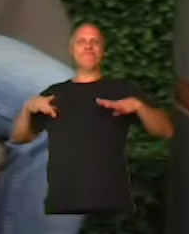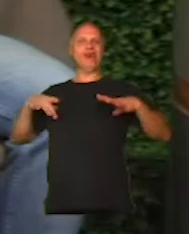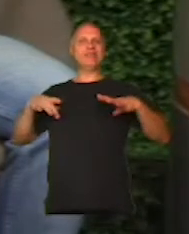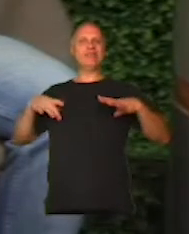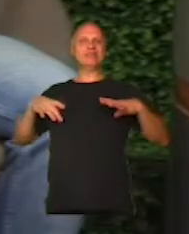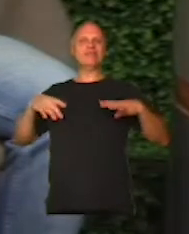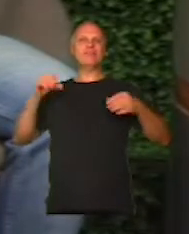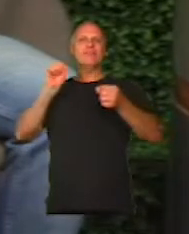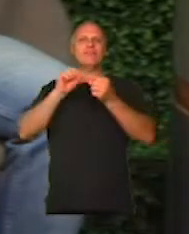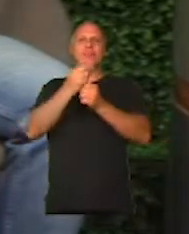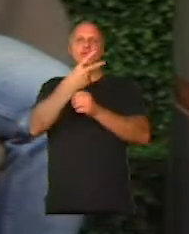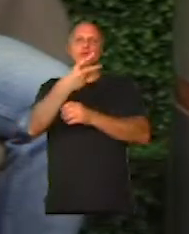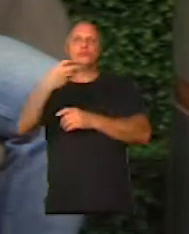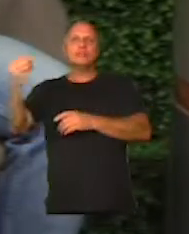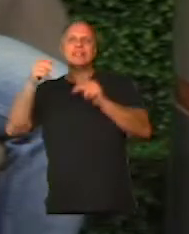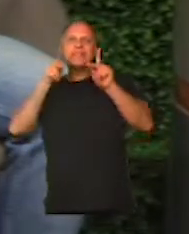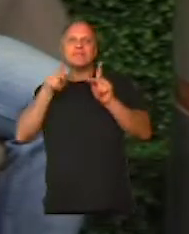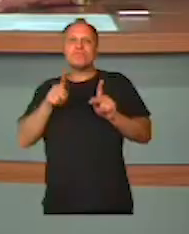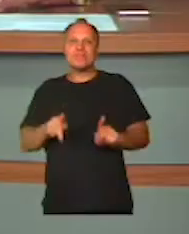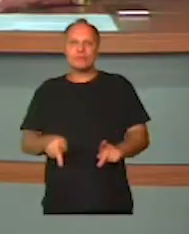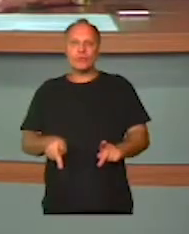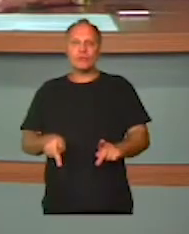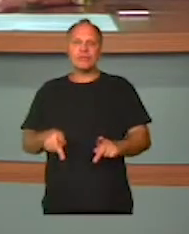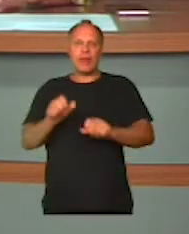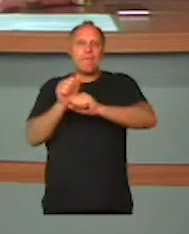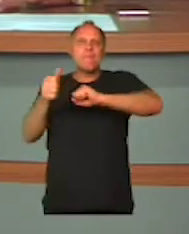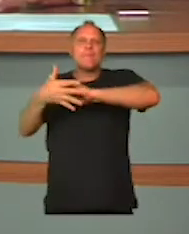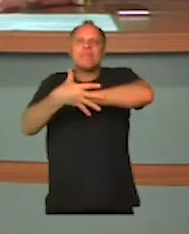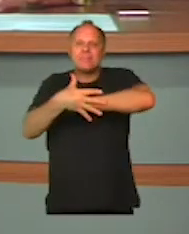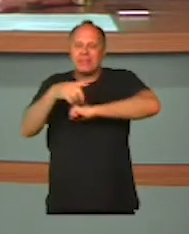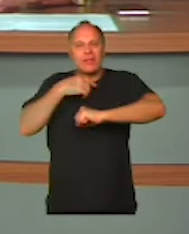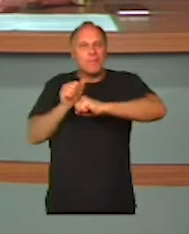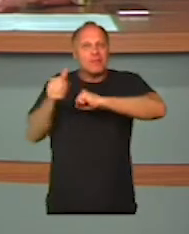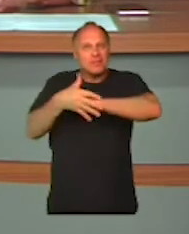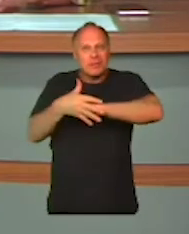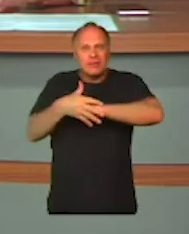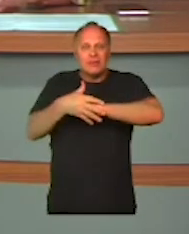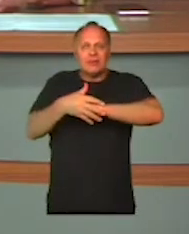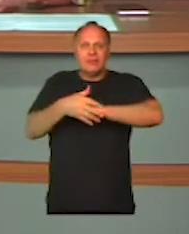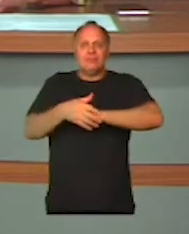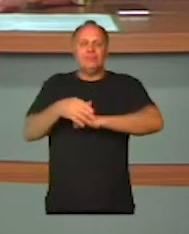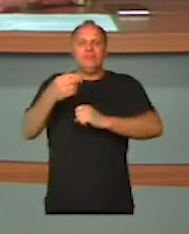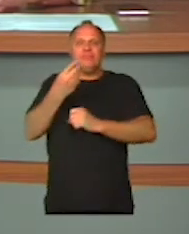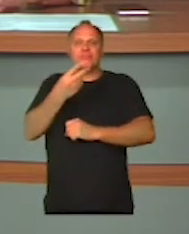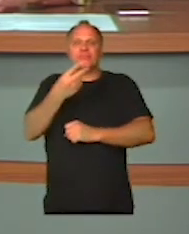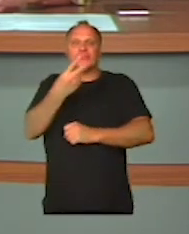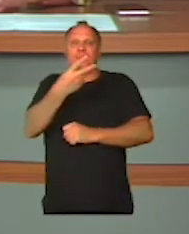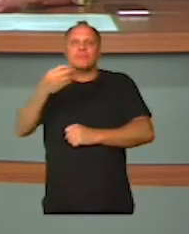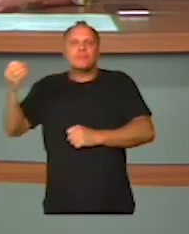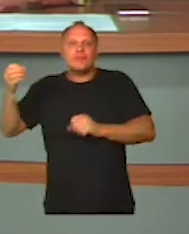nós colocamos 200 pessoas no meio da pandemia, sabe? 200 pessoas. As pessoas saíram